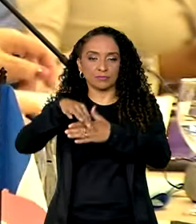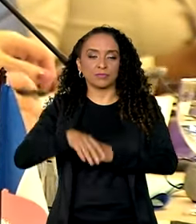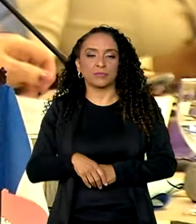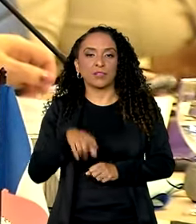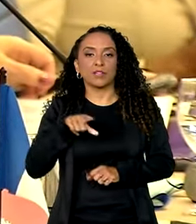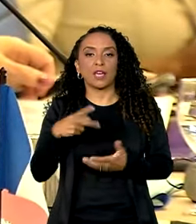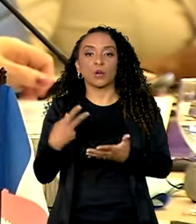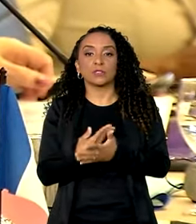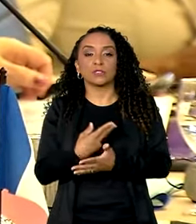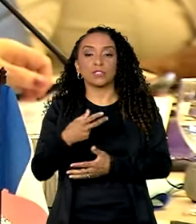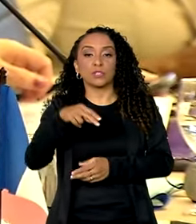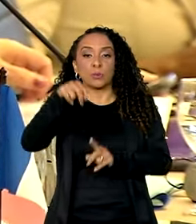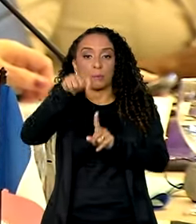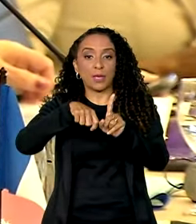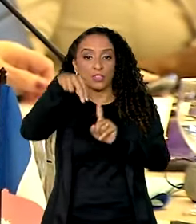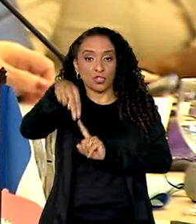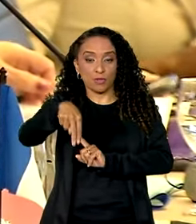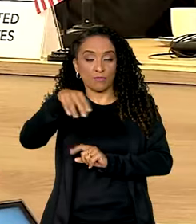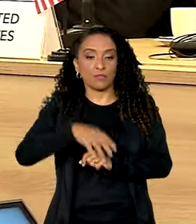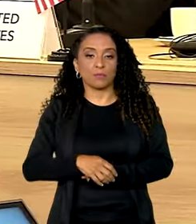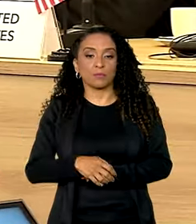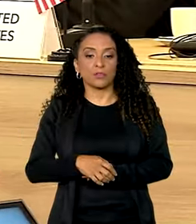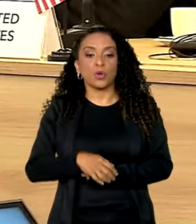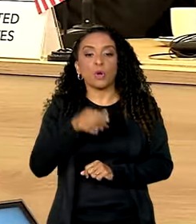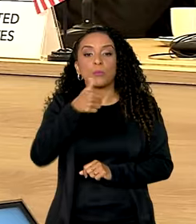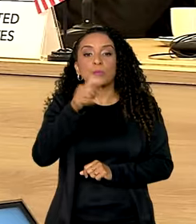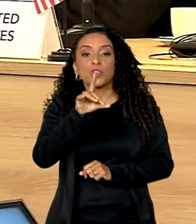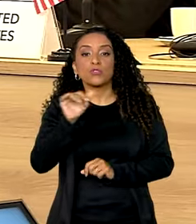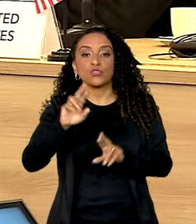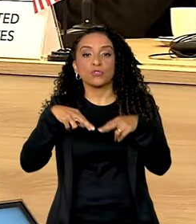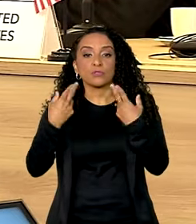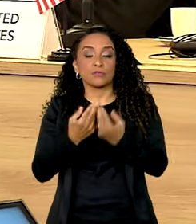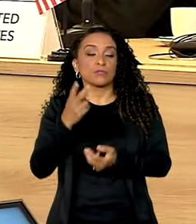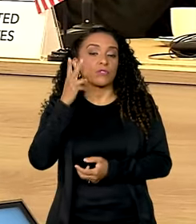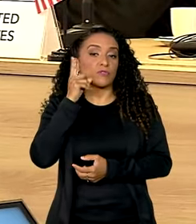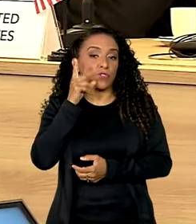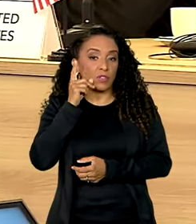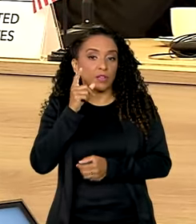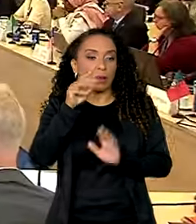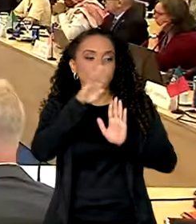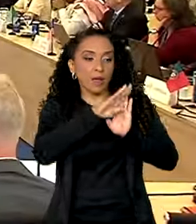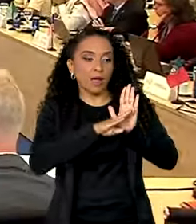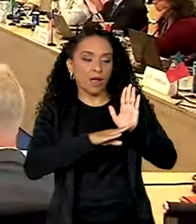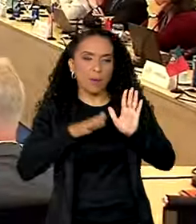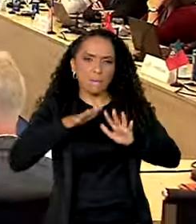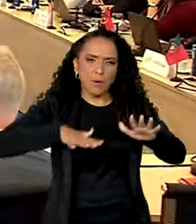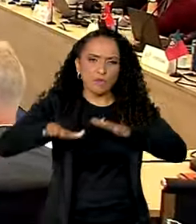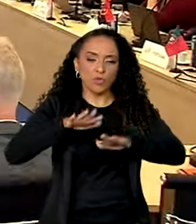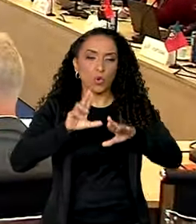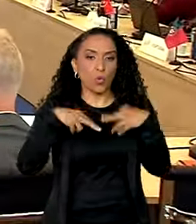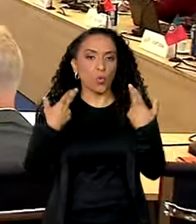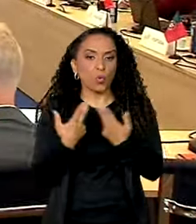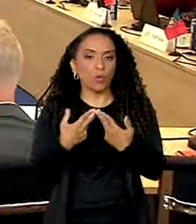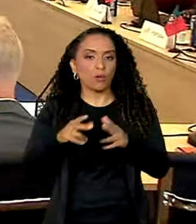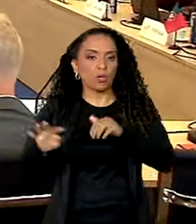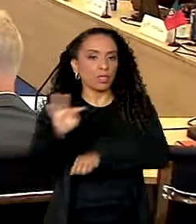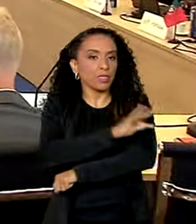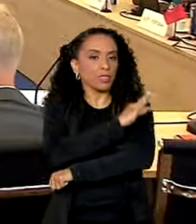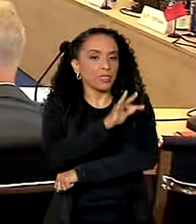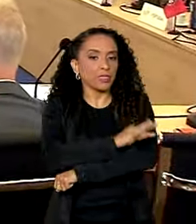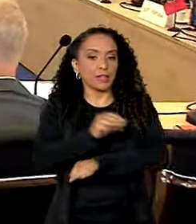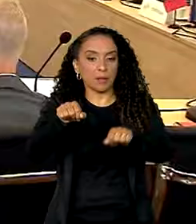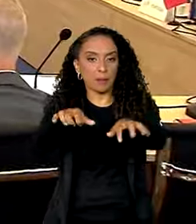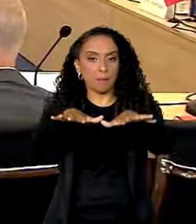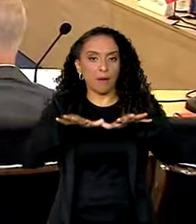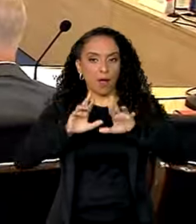que será realizada em novembro. No primeiro dia do encontro em Fortaleza, a pauta que movimentou as reuniões técnicas,